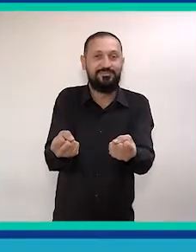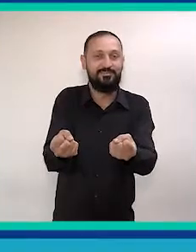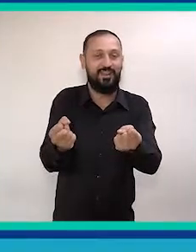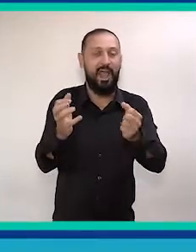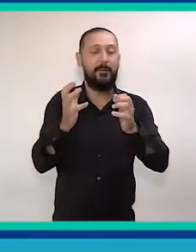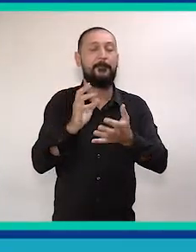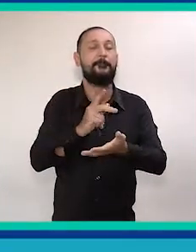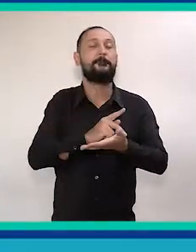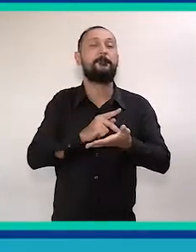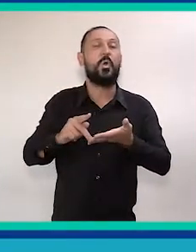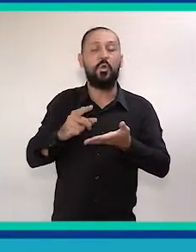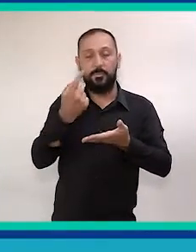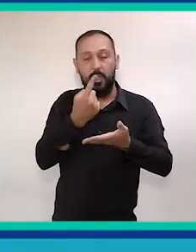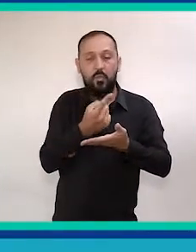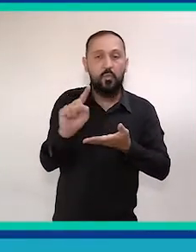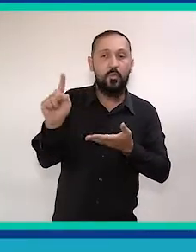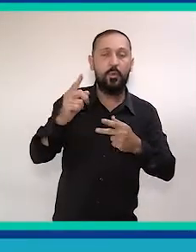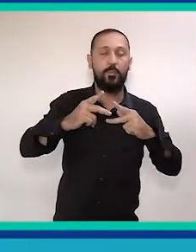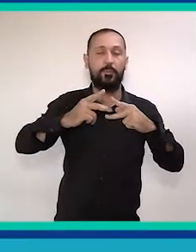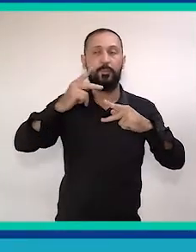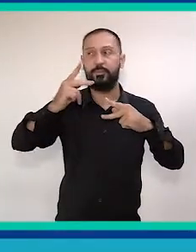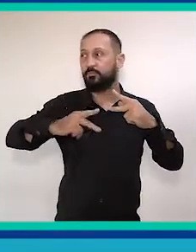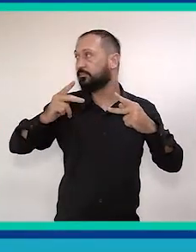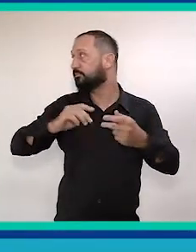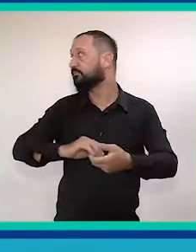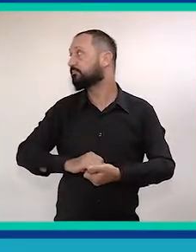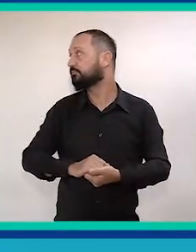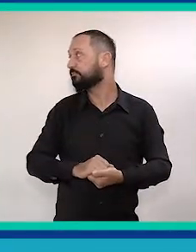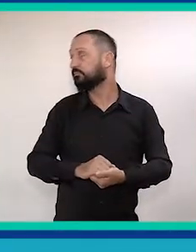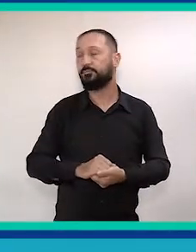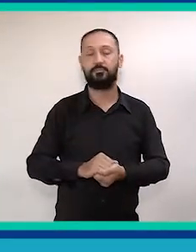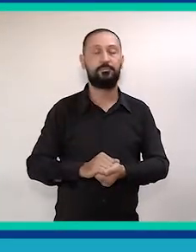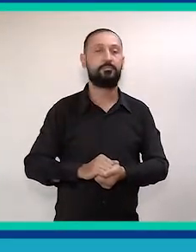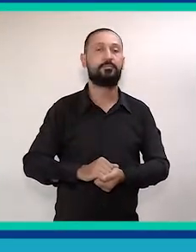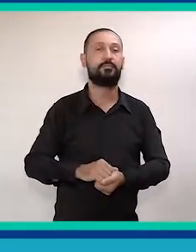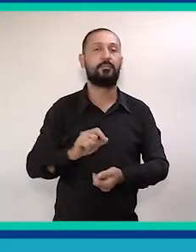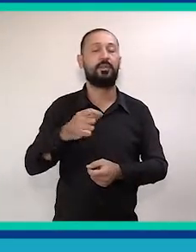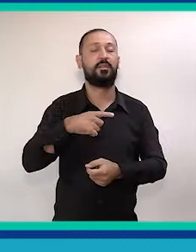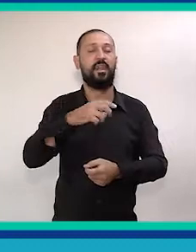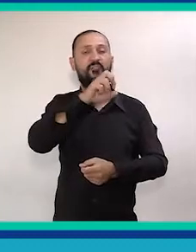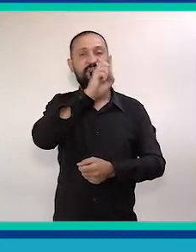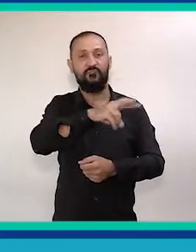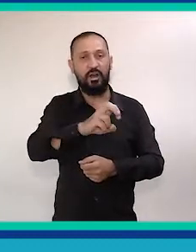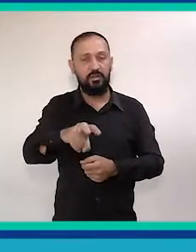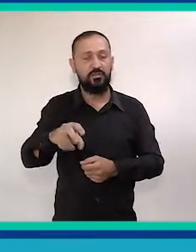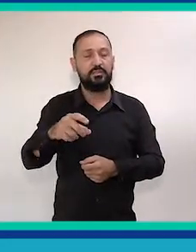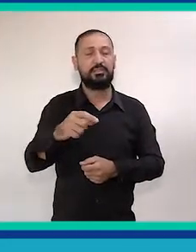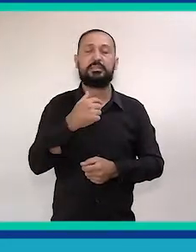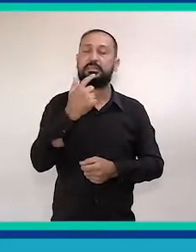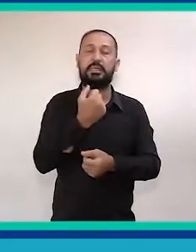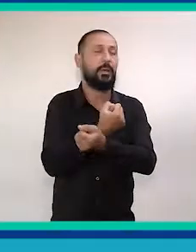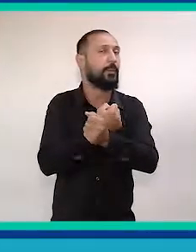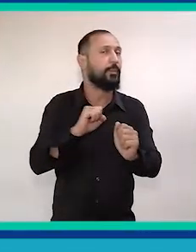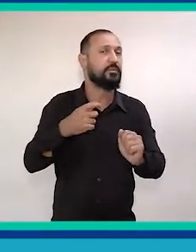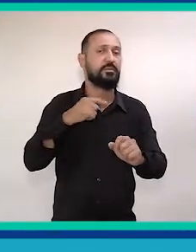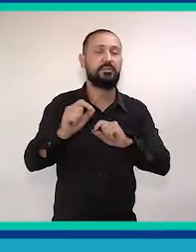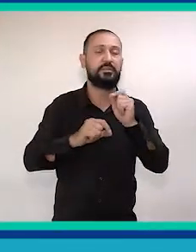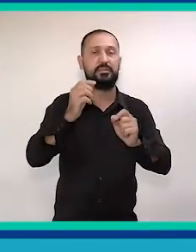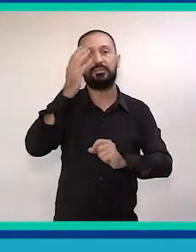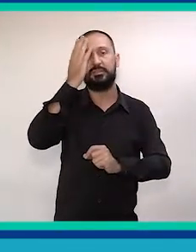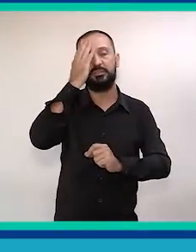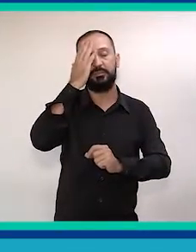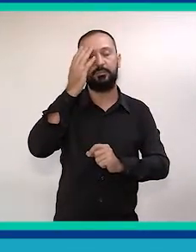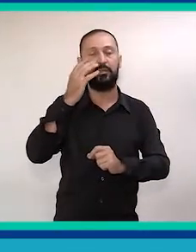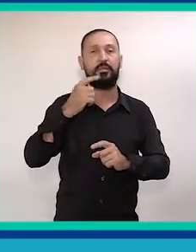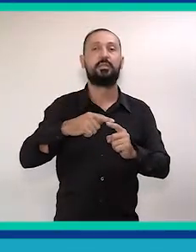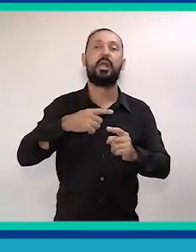é justamente a gente conseguir pescar uma dessas proteínas. Então, Breno, quantas proteínas tem no veneno? não dá